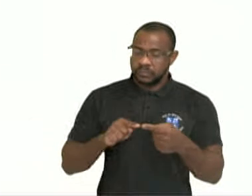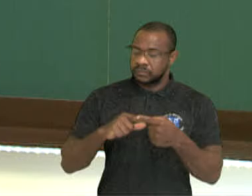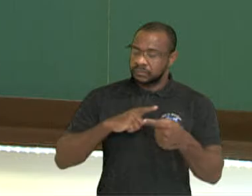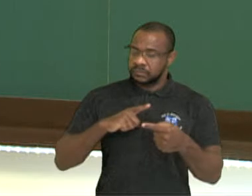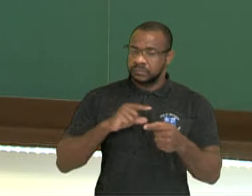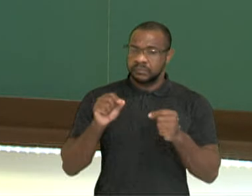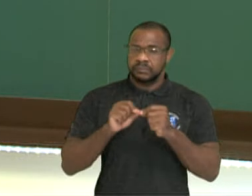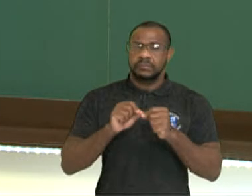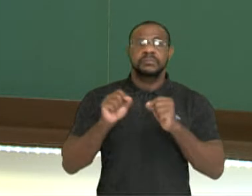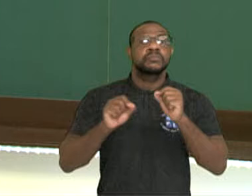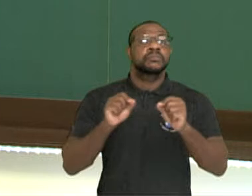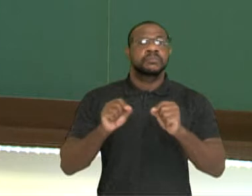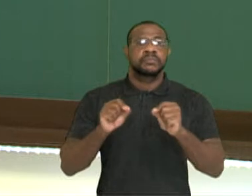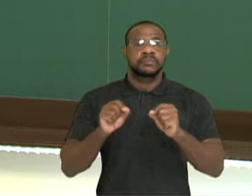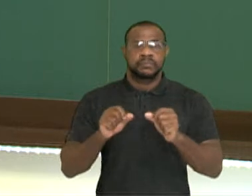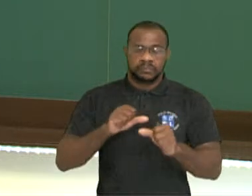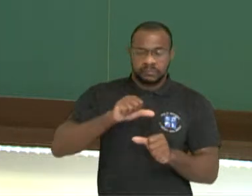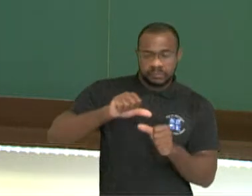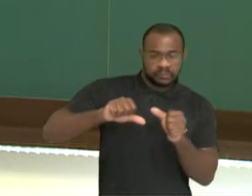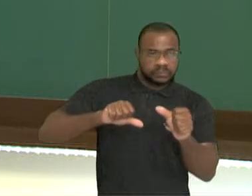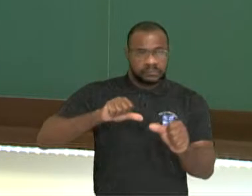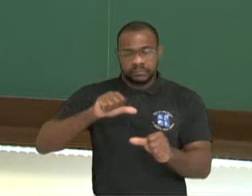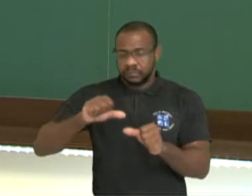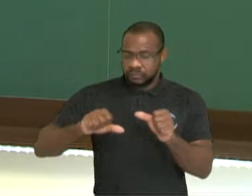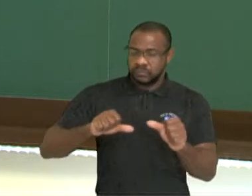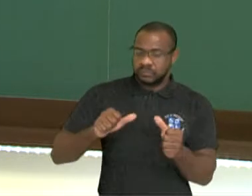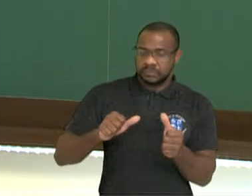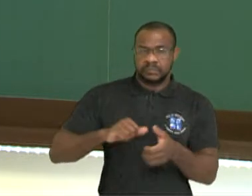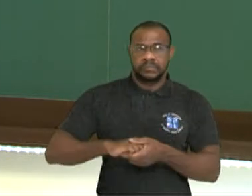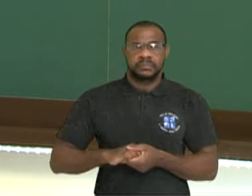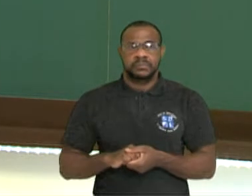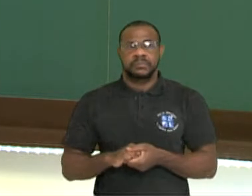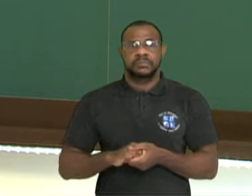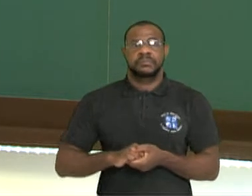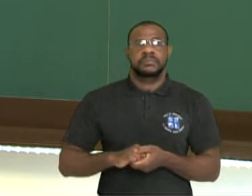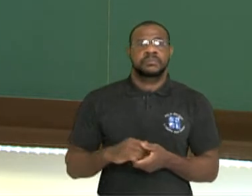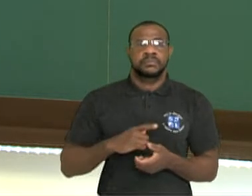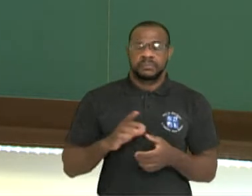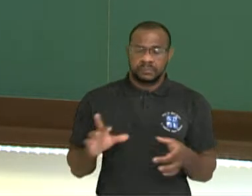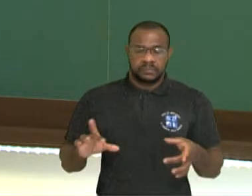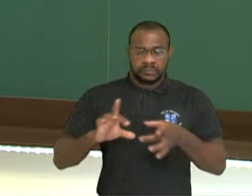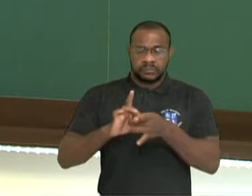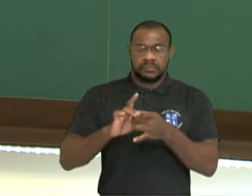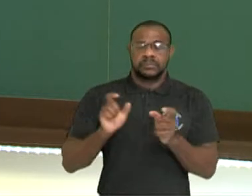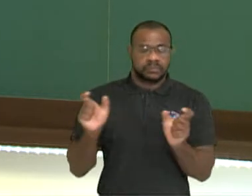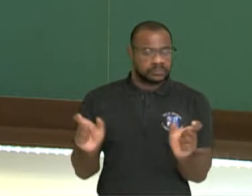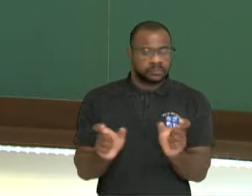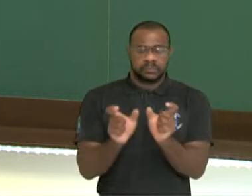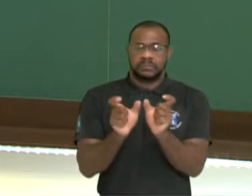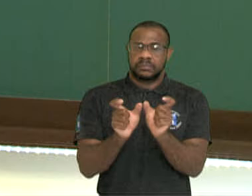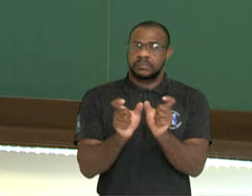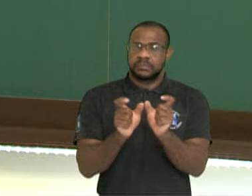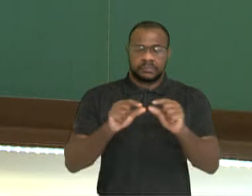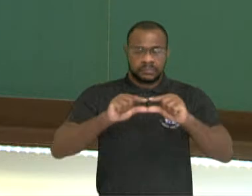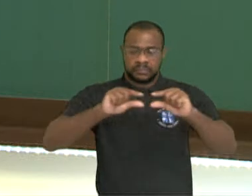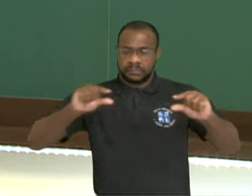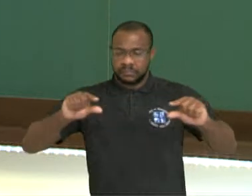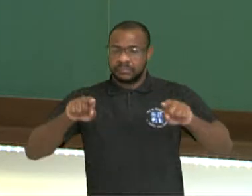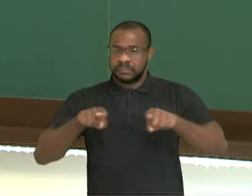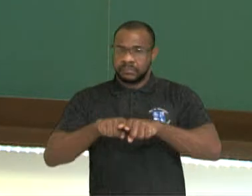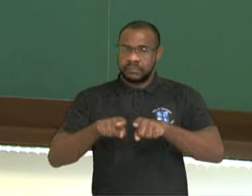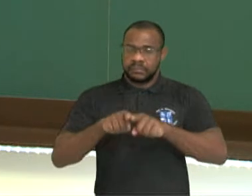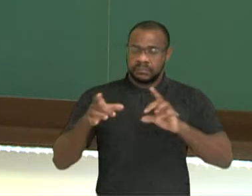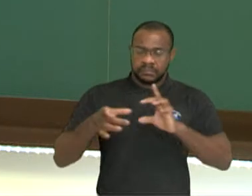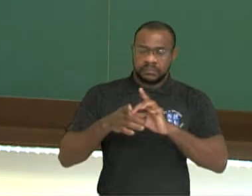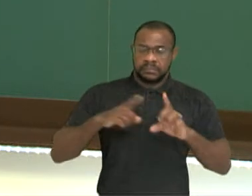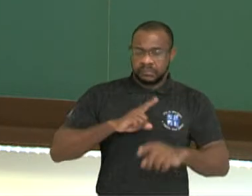de fazer esta alternância entre uma coisa e outra, é decir, que une palavras ou orações e dá a ideia de